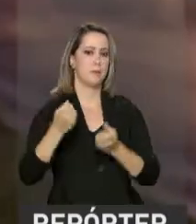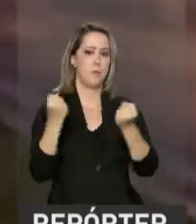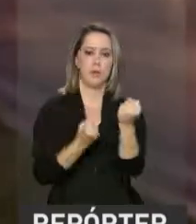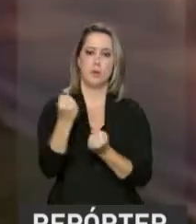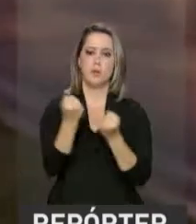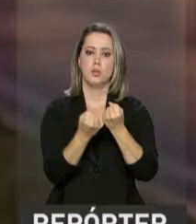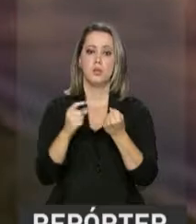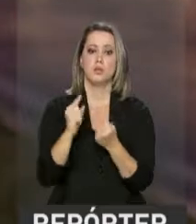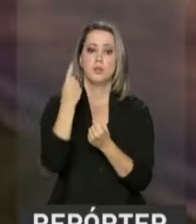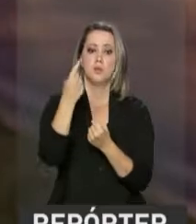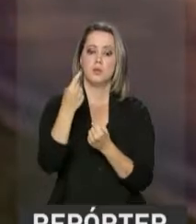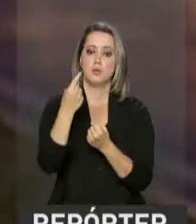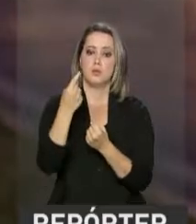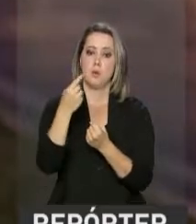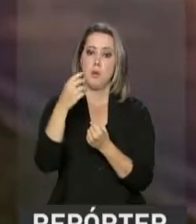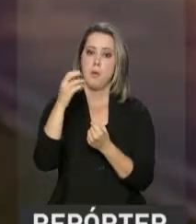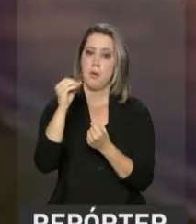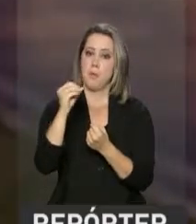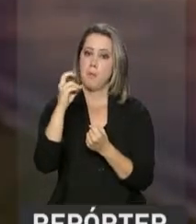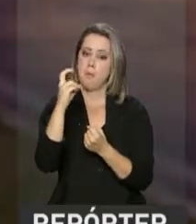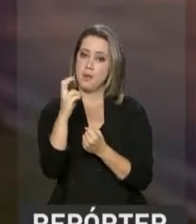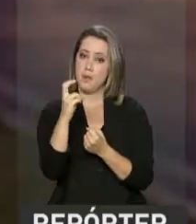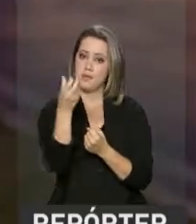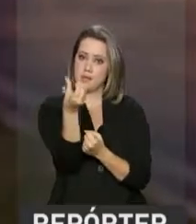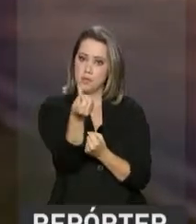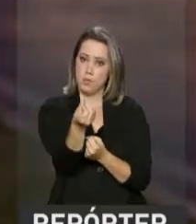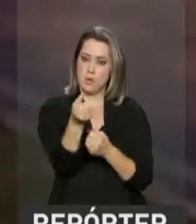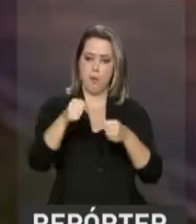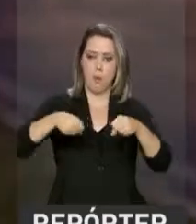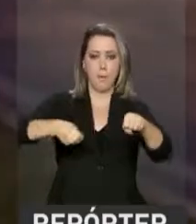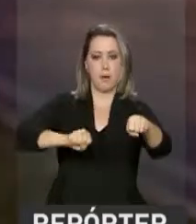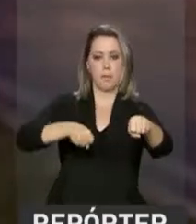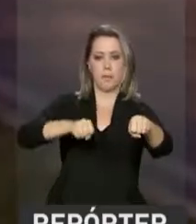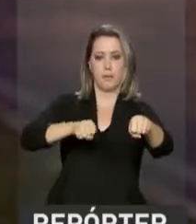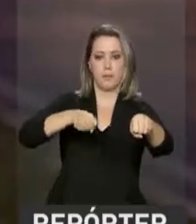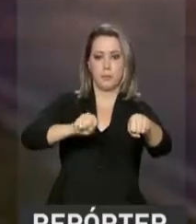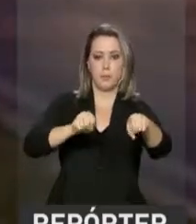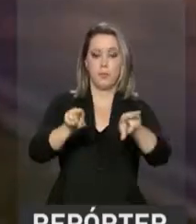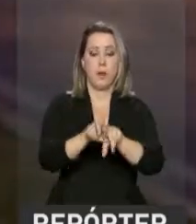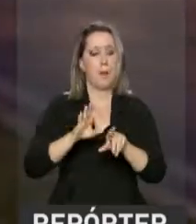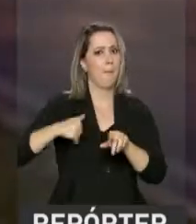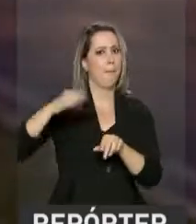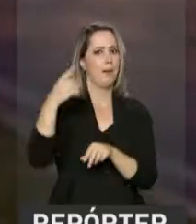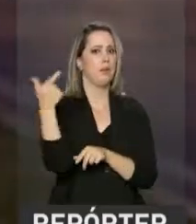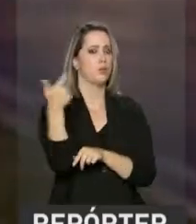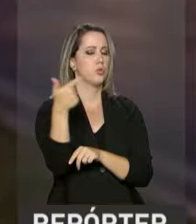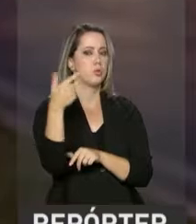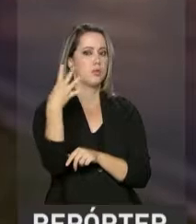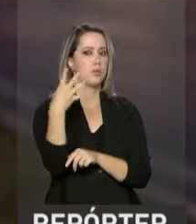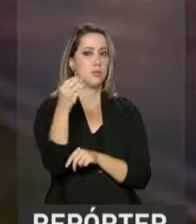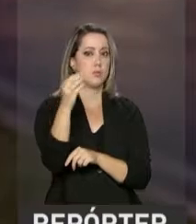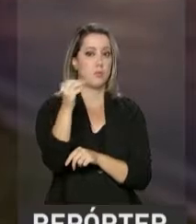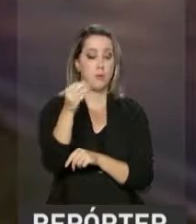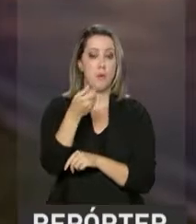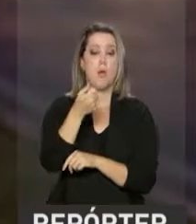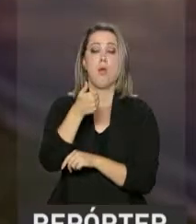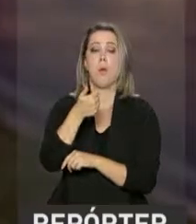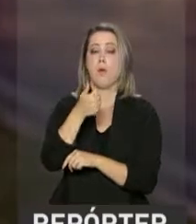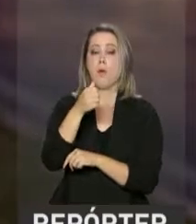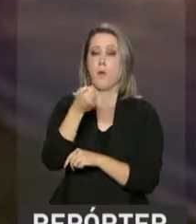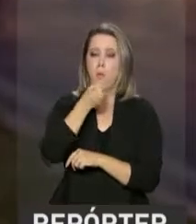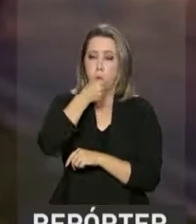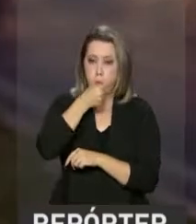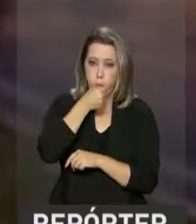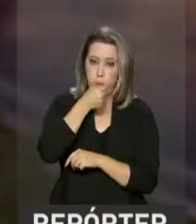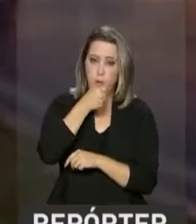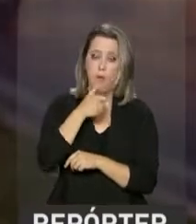e 1.100 mil e cinquenta e seis motocicletas mais de dois mil e 400 aparelhos etilômetros que são mais